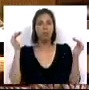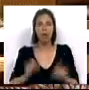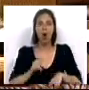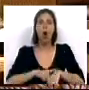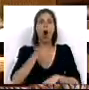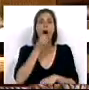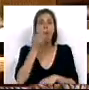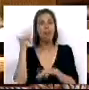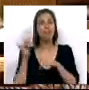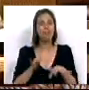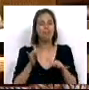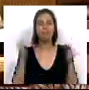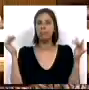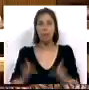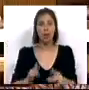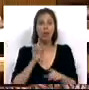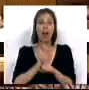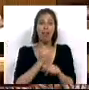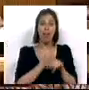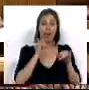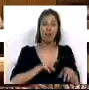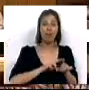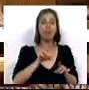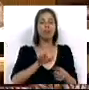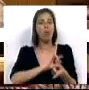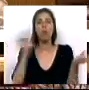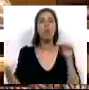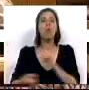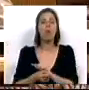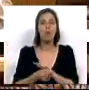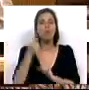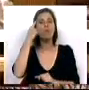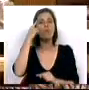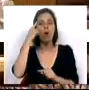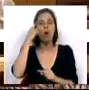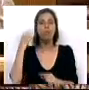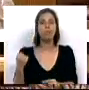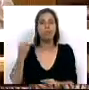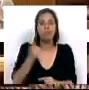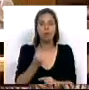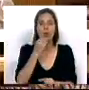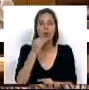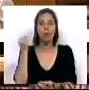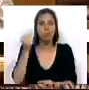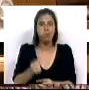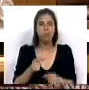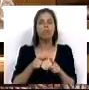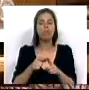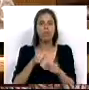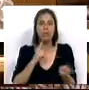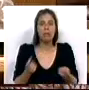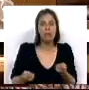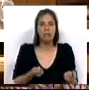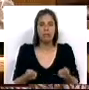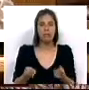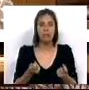hora do almoço dos respectivos trabalhos e passaram a fazer-se acompanhar da marmita para conseguir